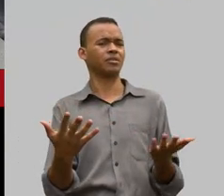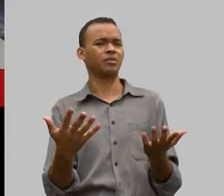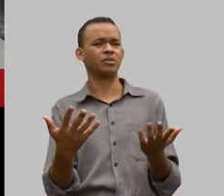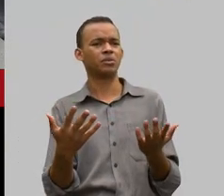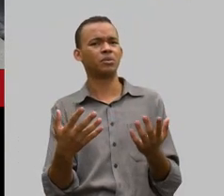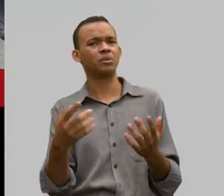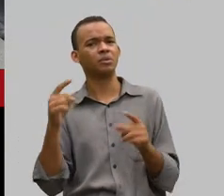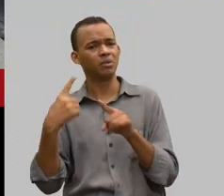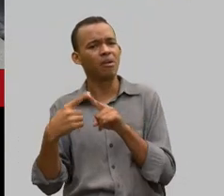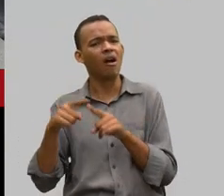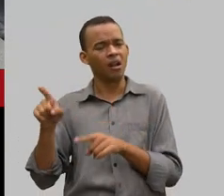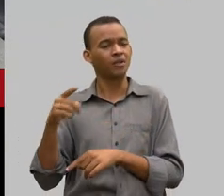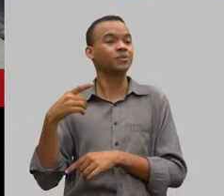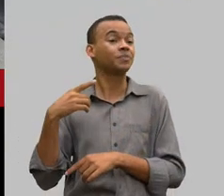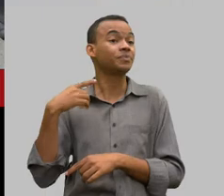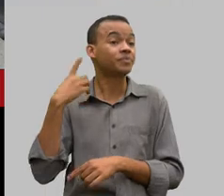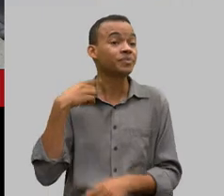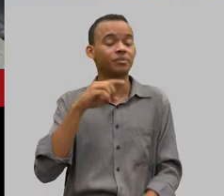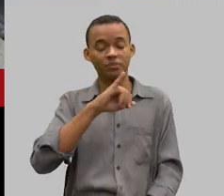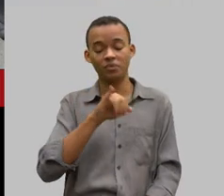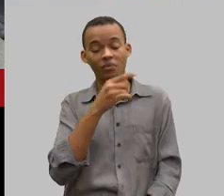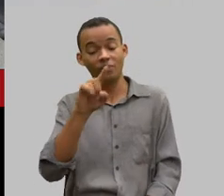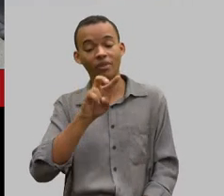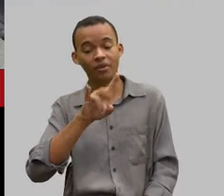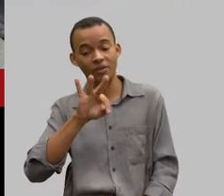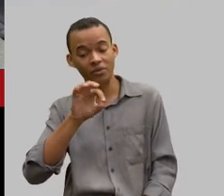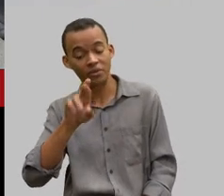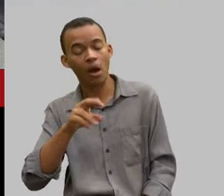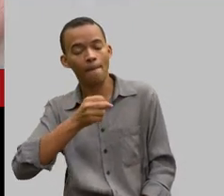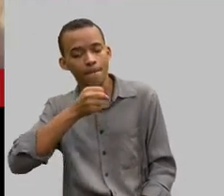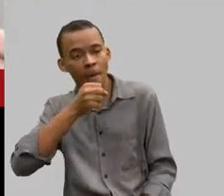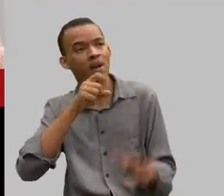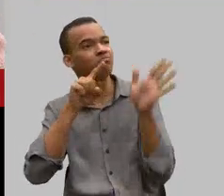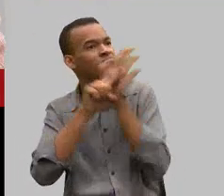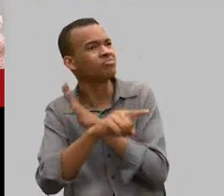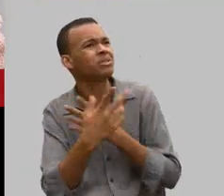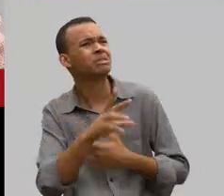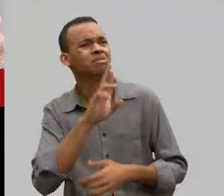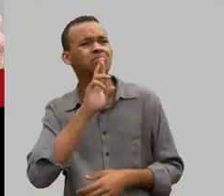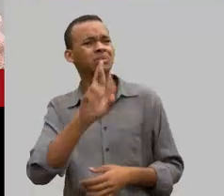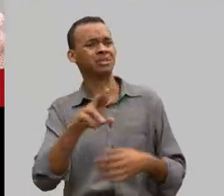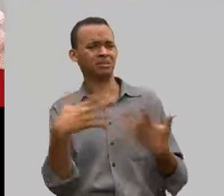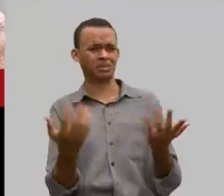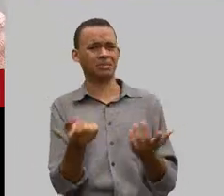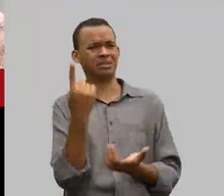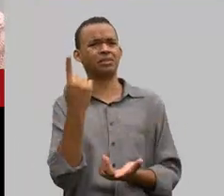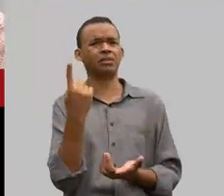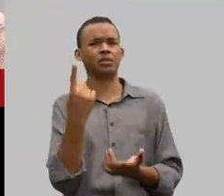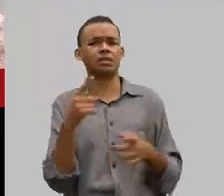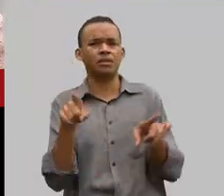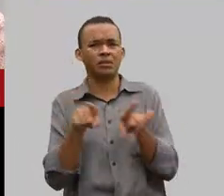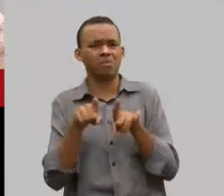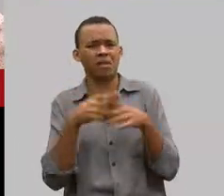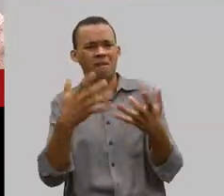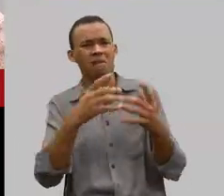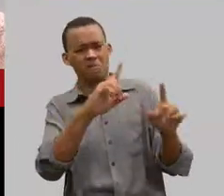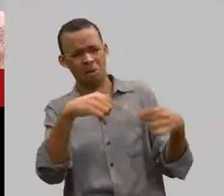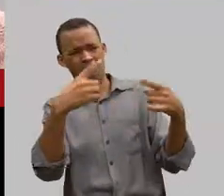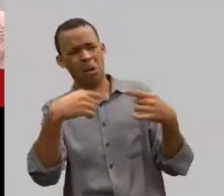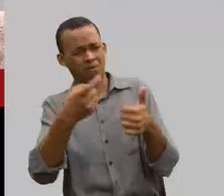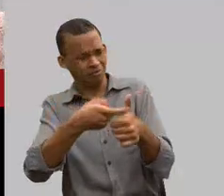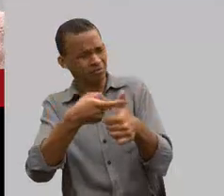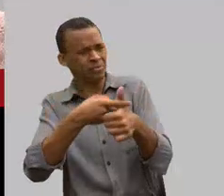colega Deputado João Vitor Xavier fez aqui no microfone e e vem e vem querer provocar falando de dívida